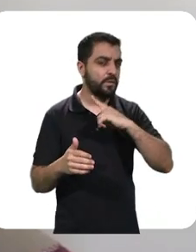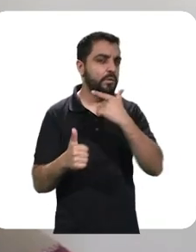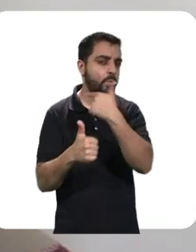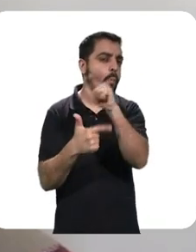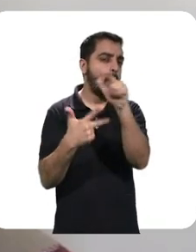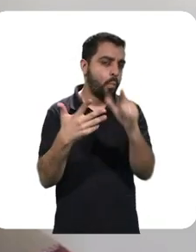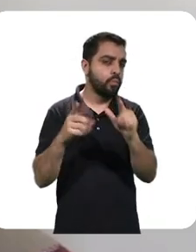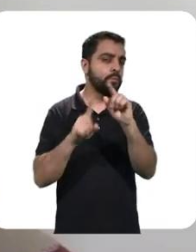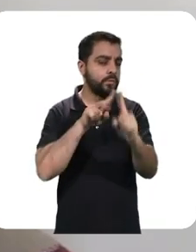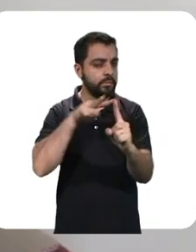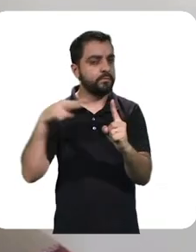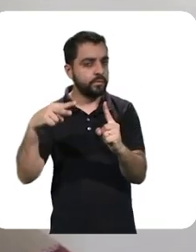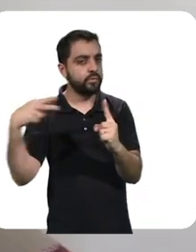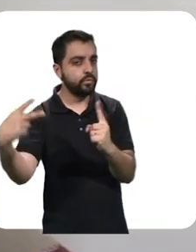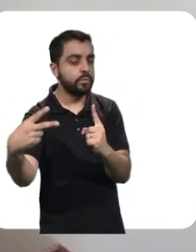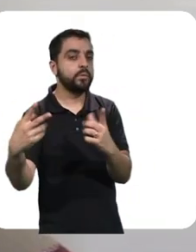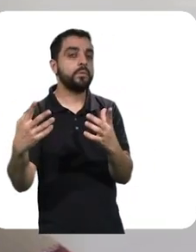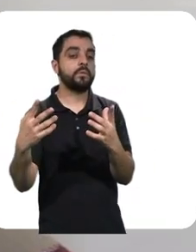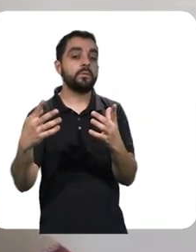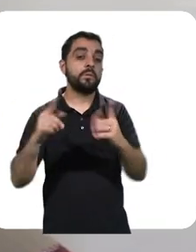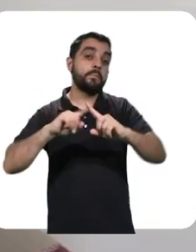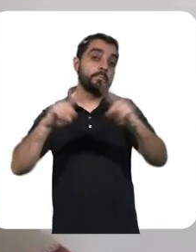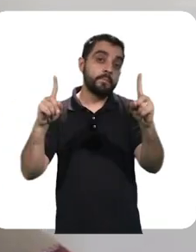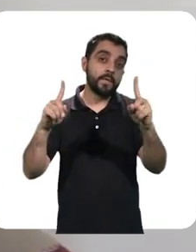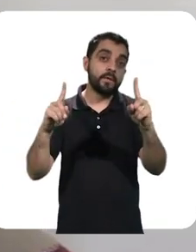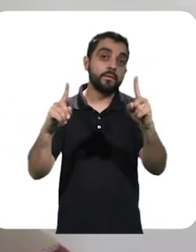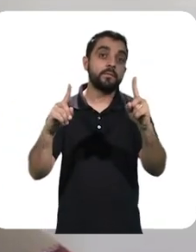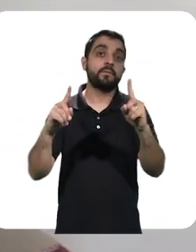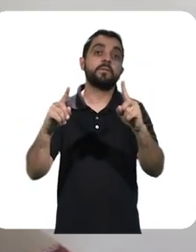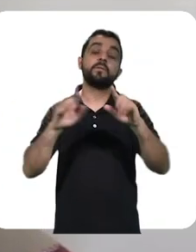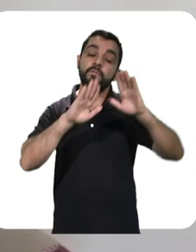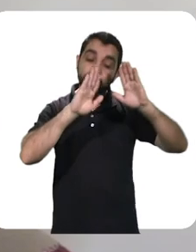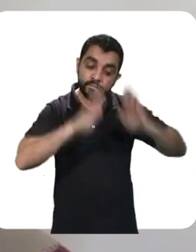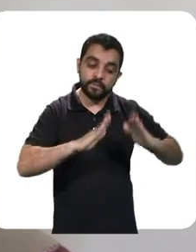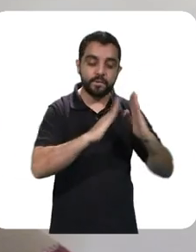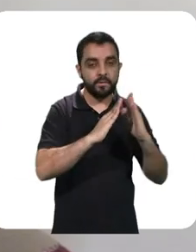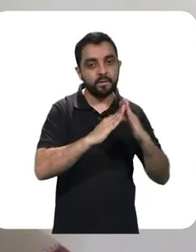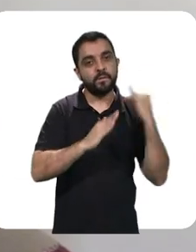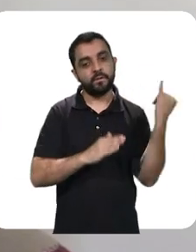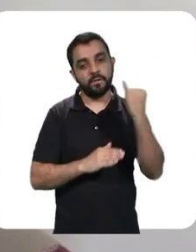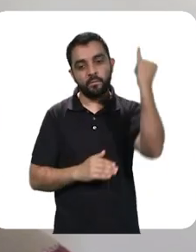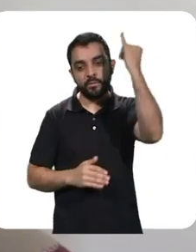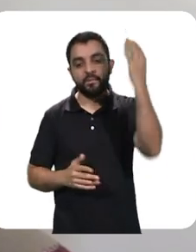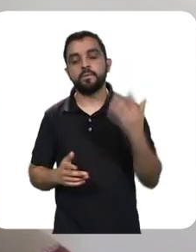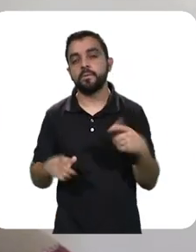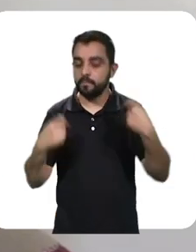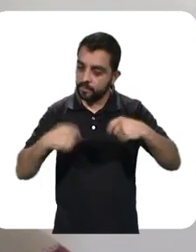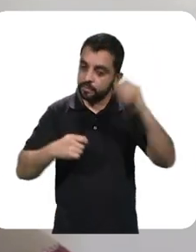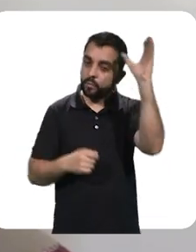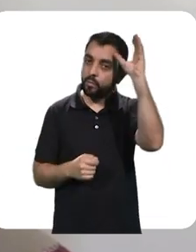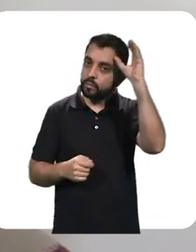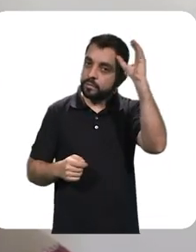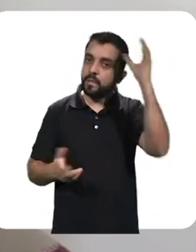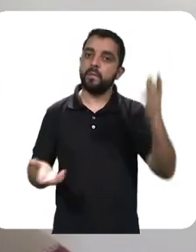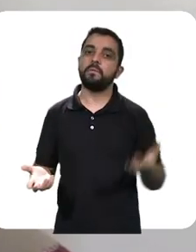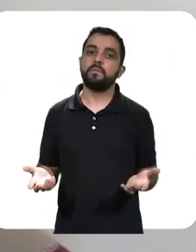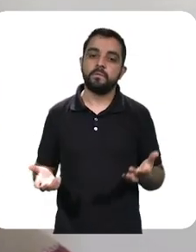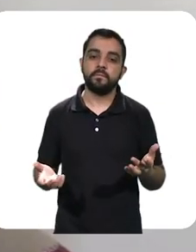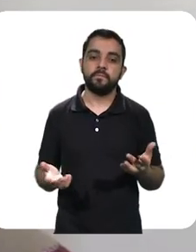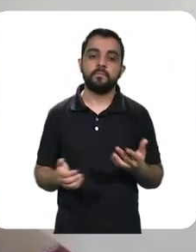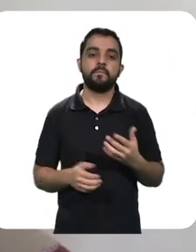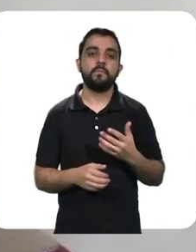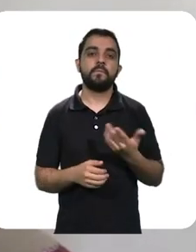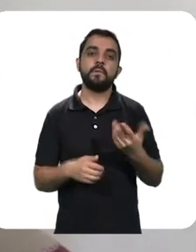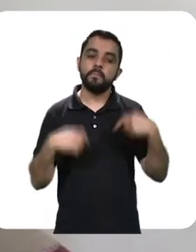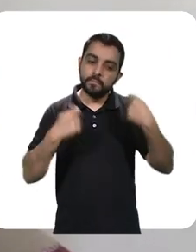né, pontos de vista diferentes para essa questão, mas se o isolamento social é o que surte efeito, Brasil, não vamos esperar,